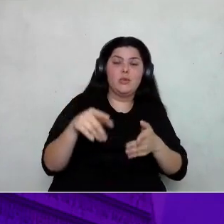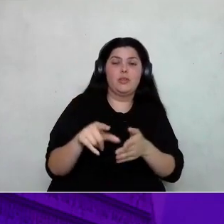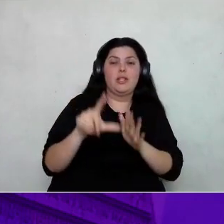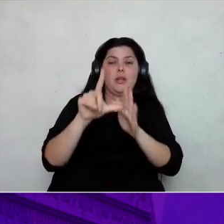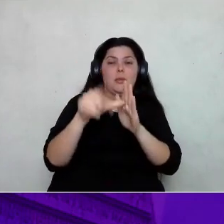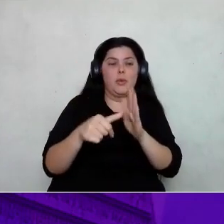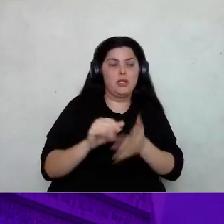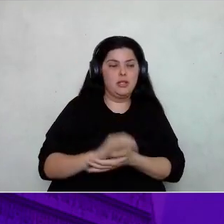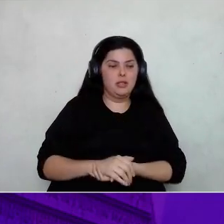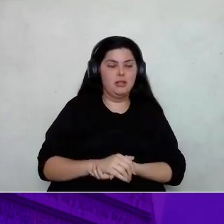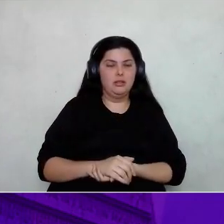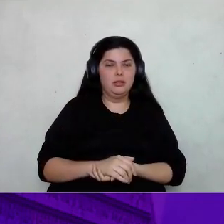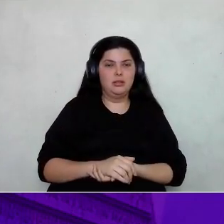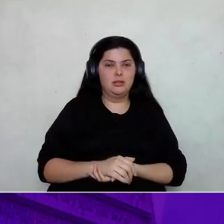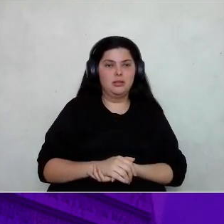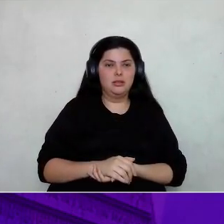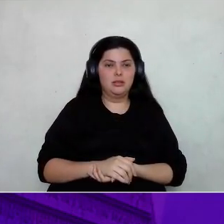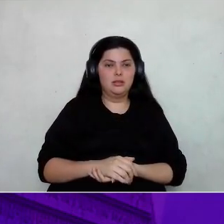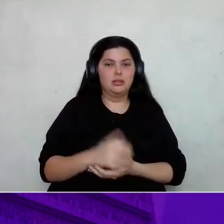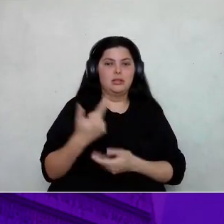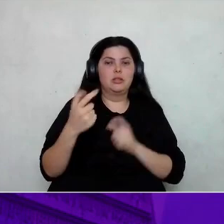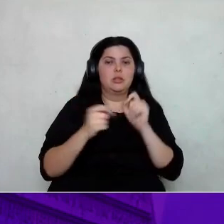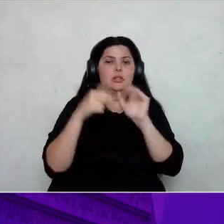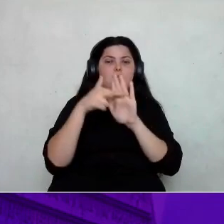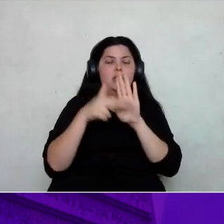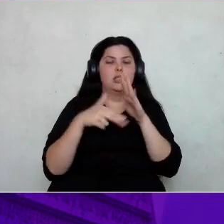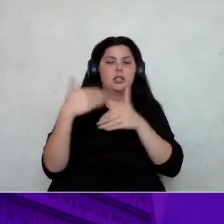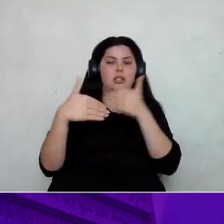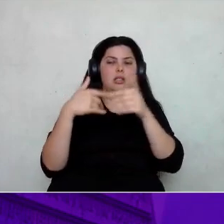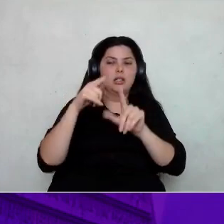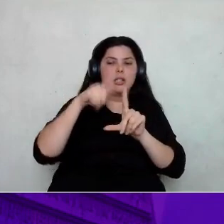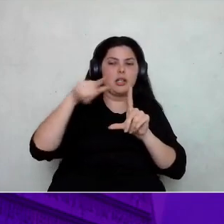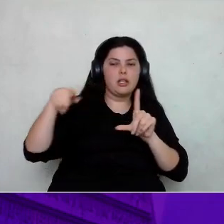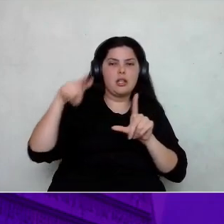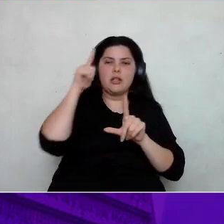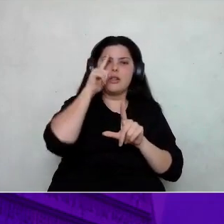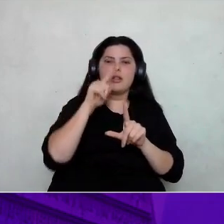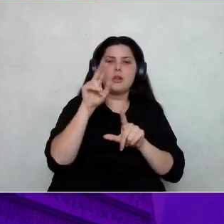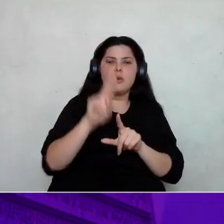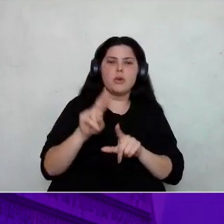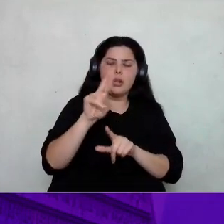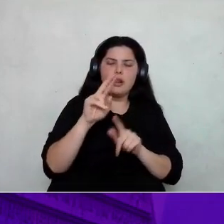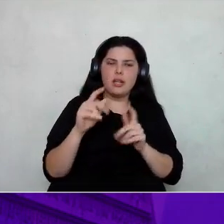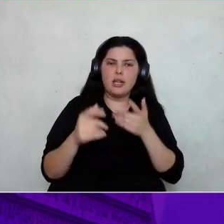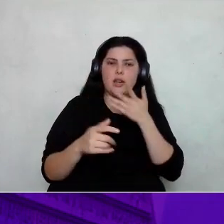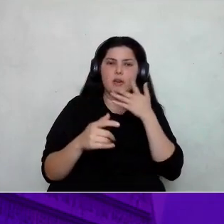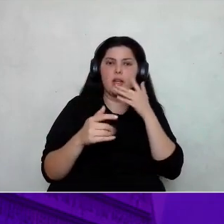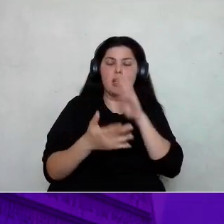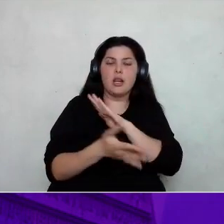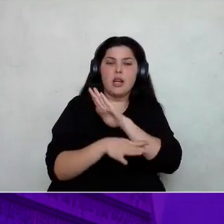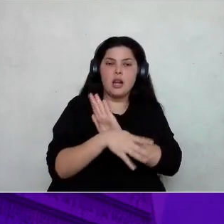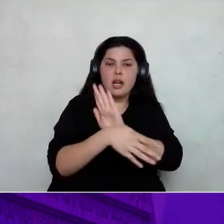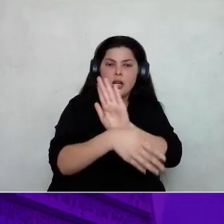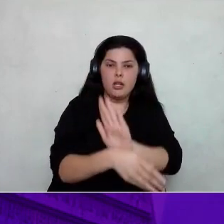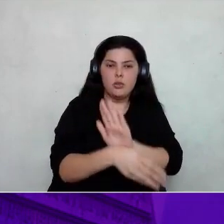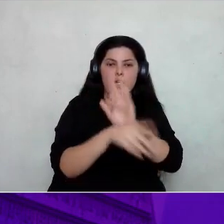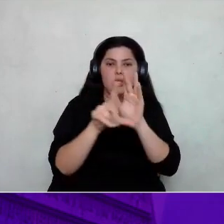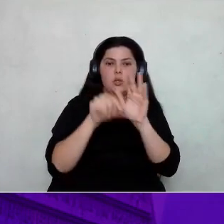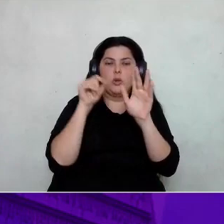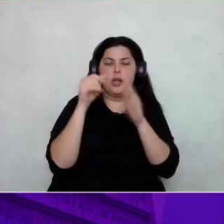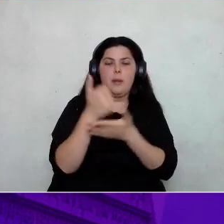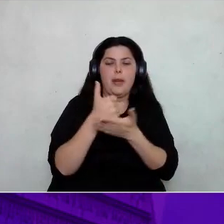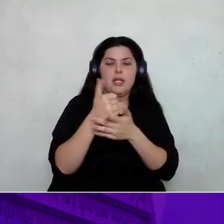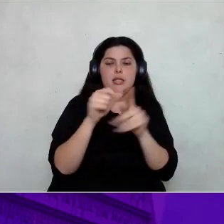é: quais são os requisitos de desempenho e escalabilidade para a sua aplicação? Isso vai ajudar a definir o escopo. E, claro, os contratos de